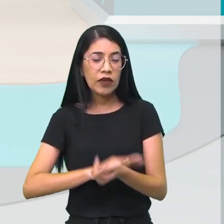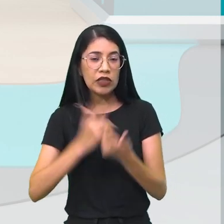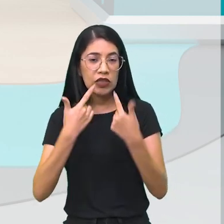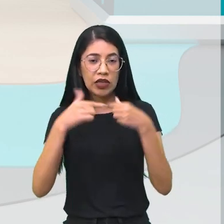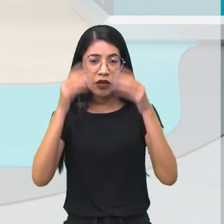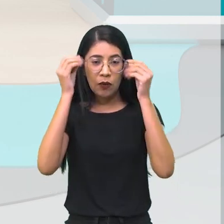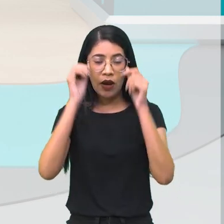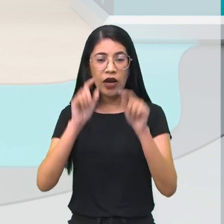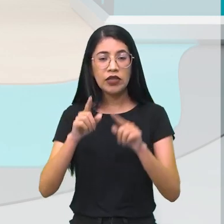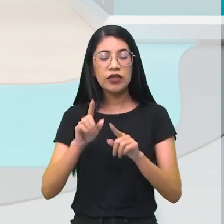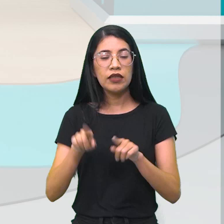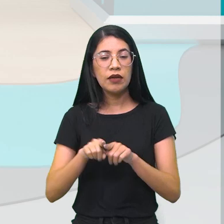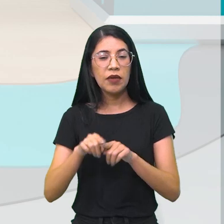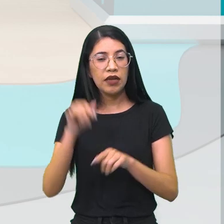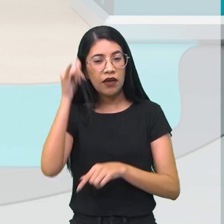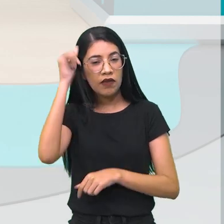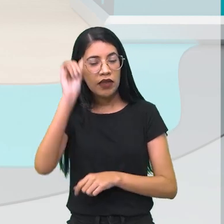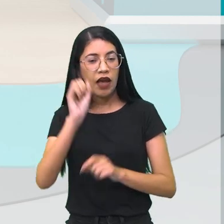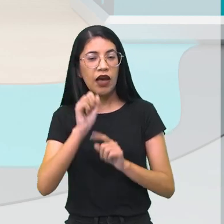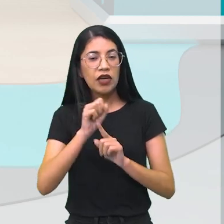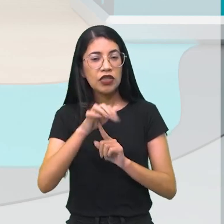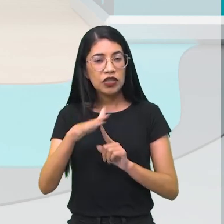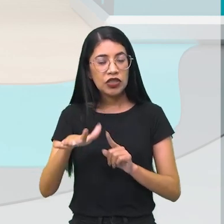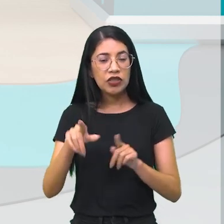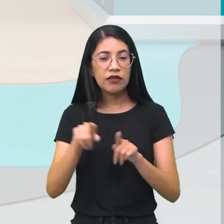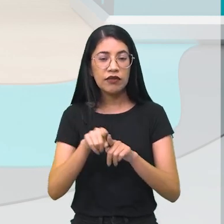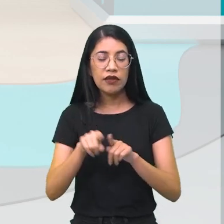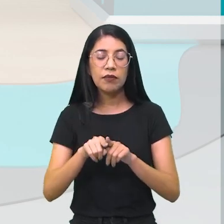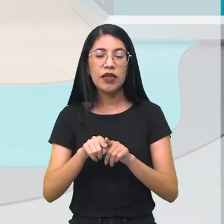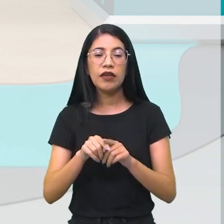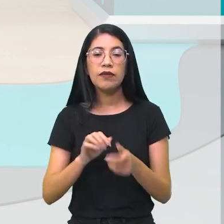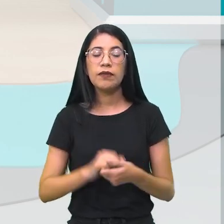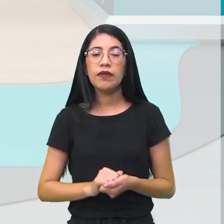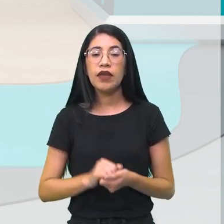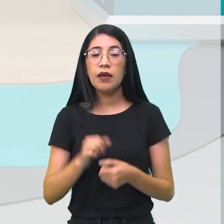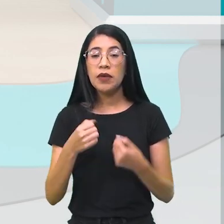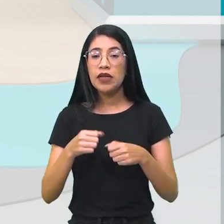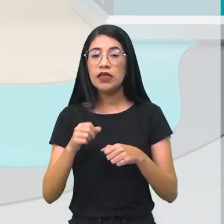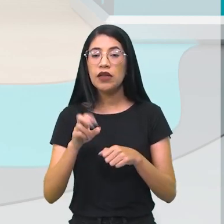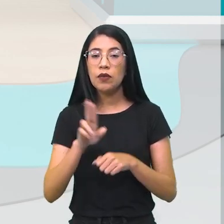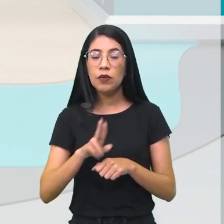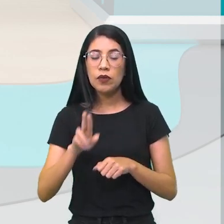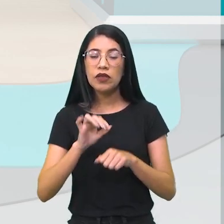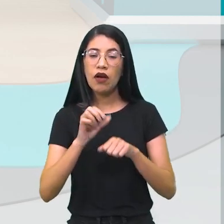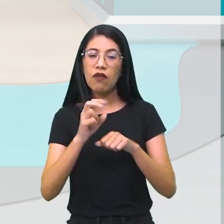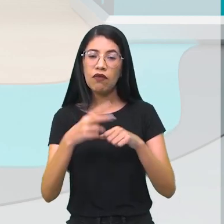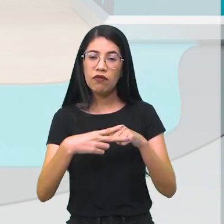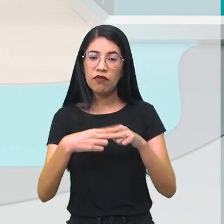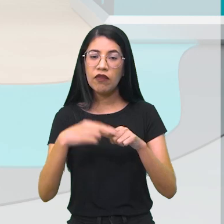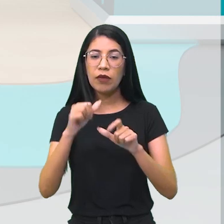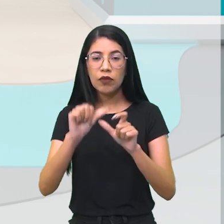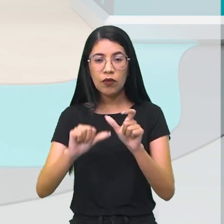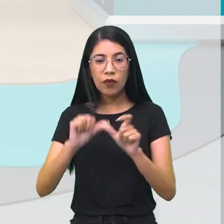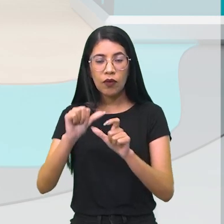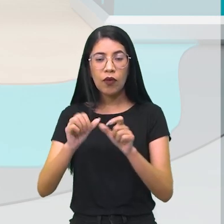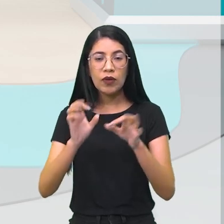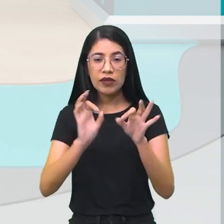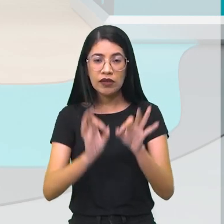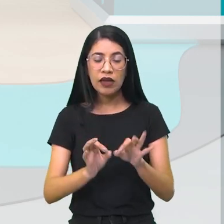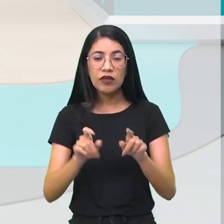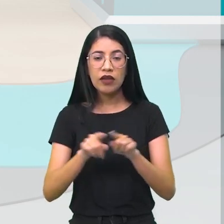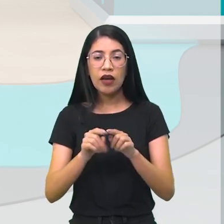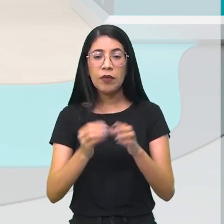linguagem, evitar gírias, sempre utilizar aí os verbos, conjugar os verbos adequadamente, né? Tudo dentro do que pede ali